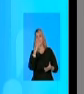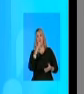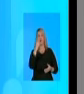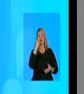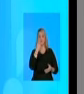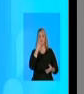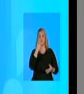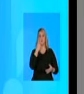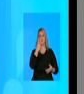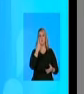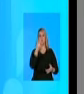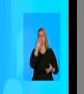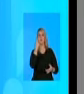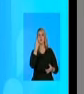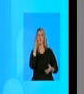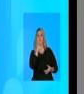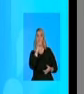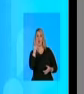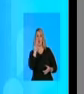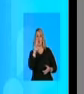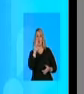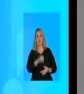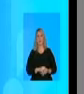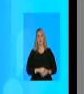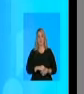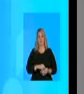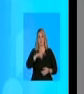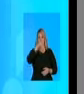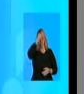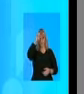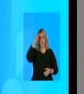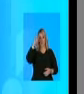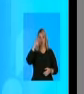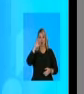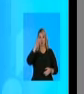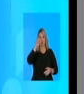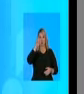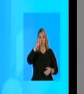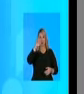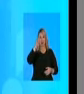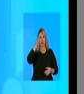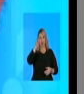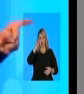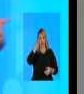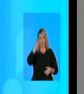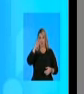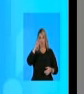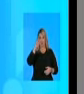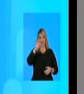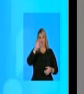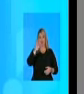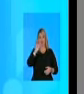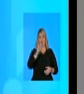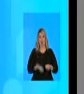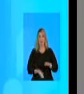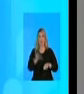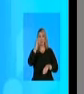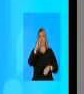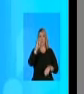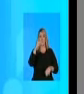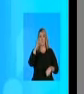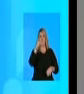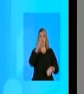3.242. Eu vou repetir. O prefeito Eduardo Paes e o Pedro Paulo aumentaram o IPTU na Zona Oeste do Rio de Janeiro de tal